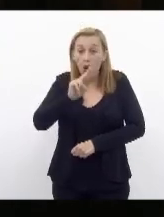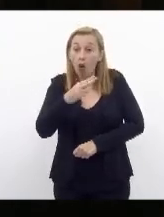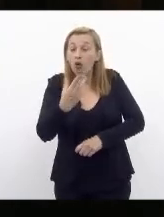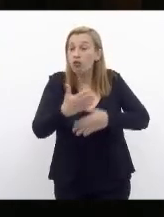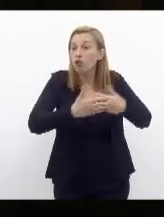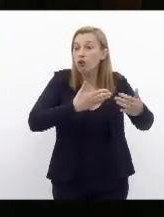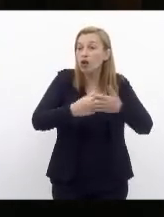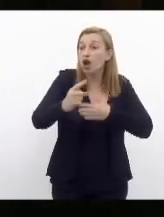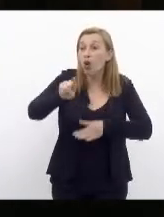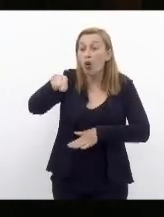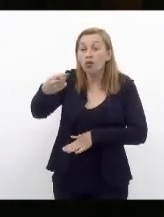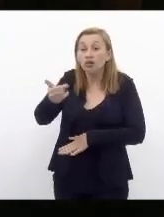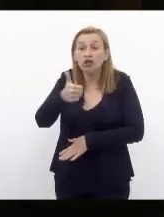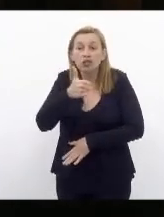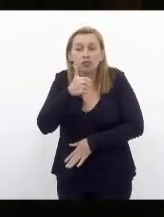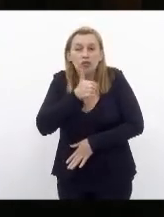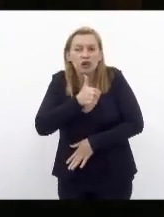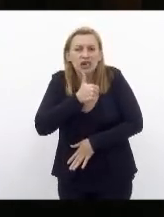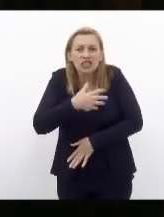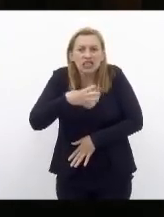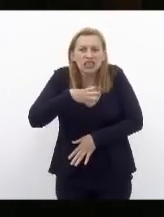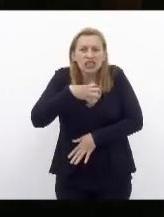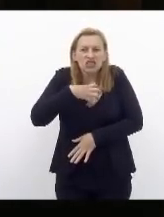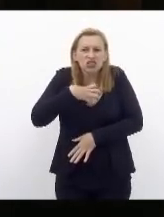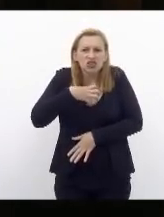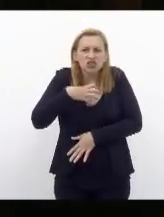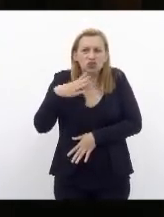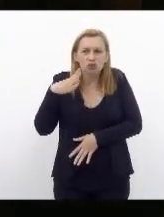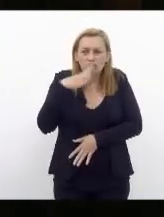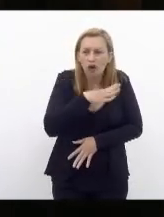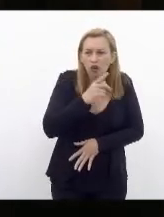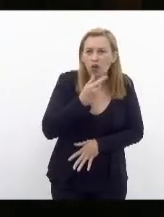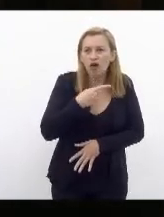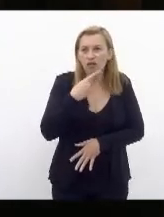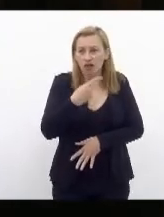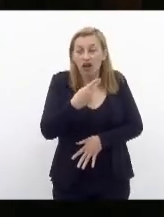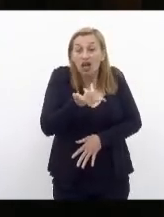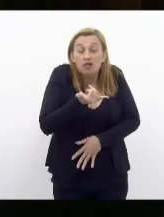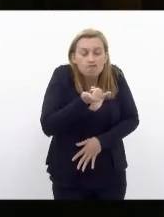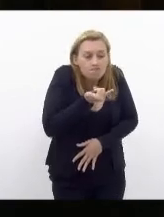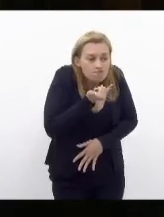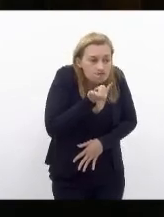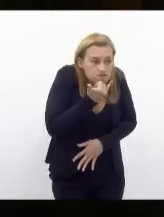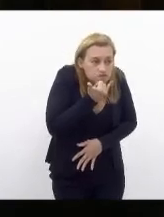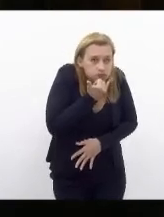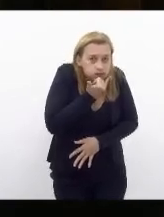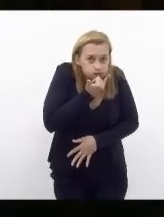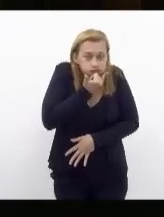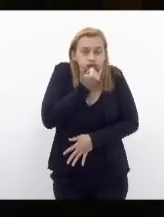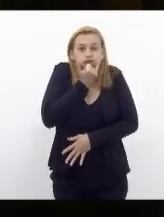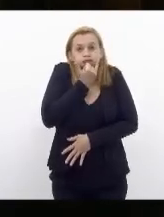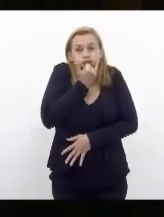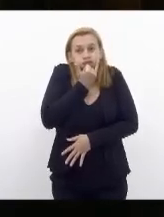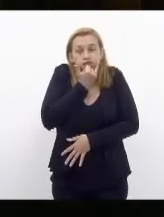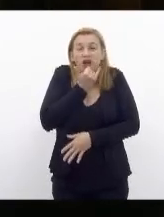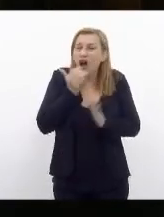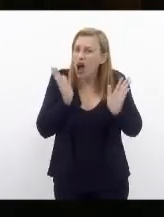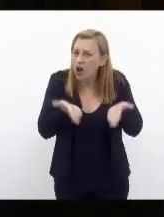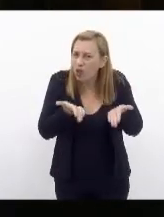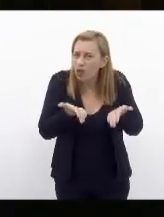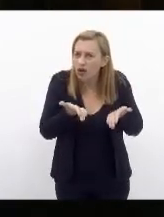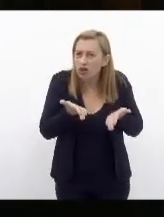qualquer outra mulher tenha se sentido ofendida com aquelas palavras, que ele pede desculpa e se retratou. Agora, eu não